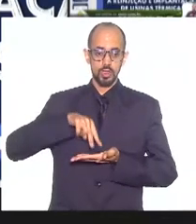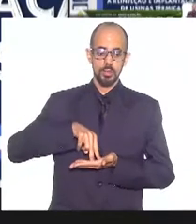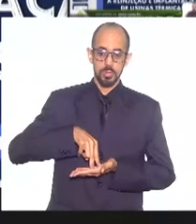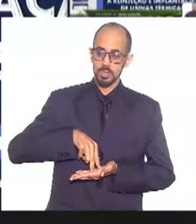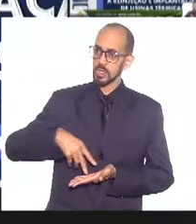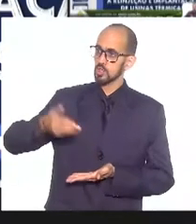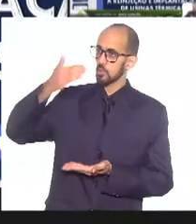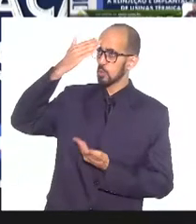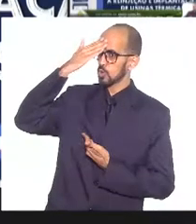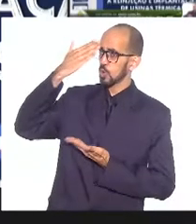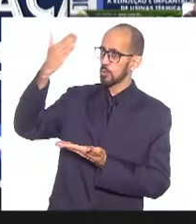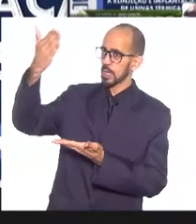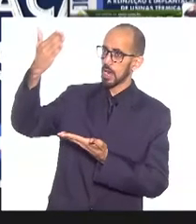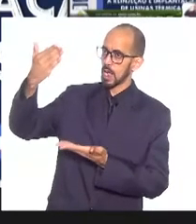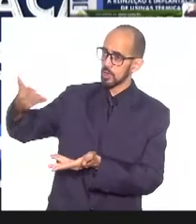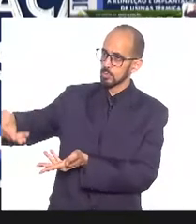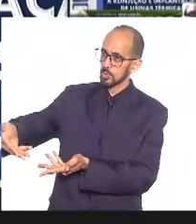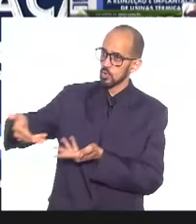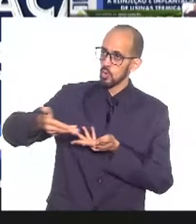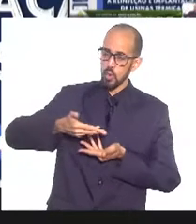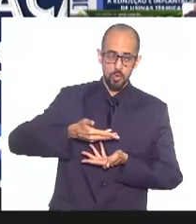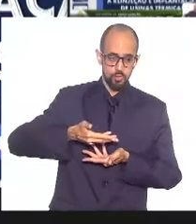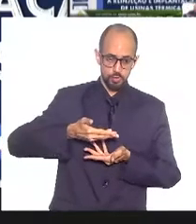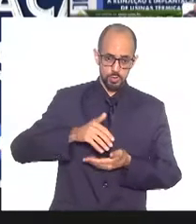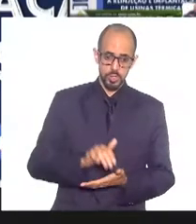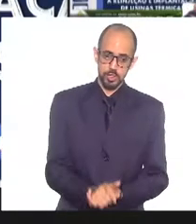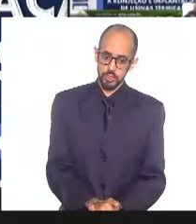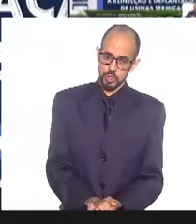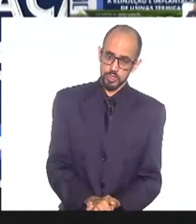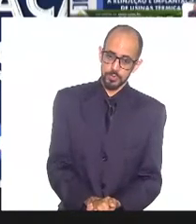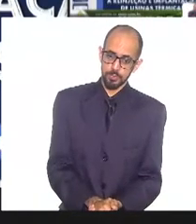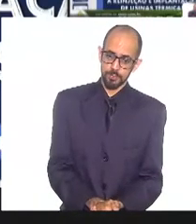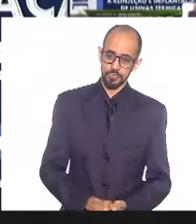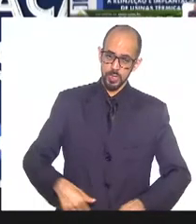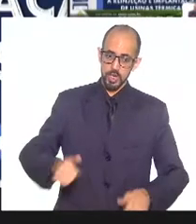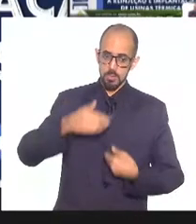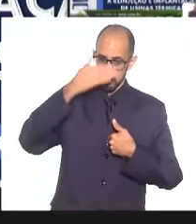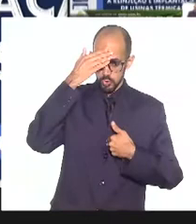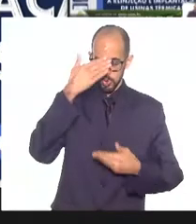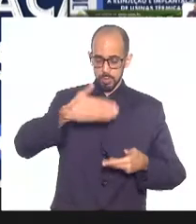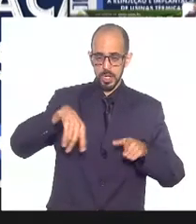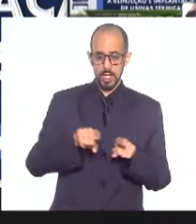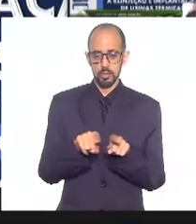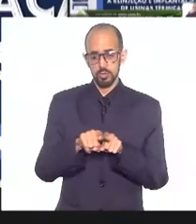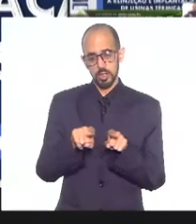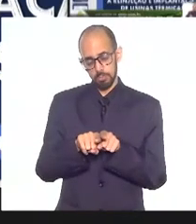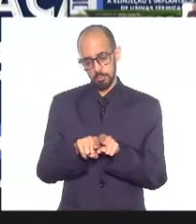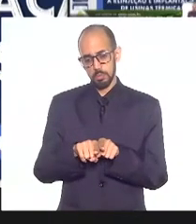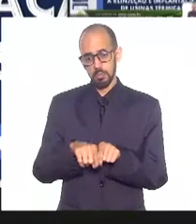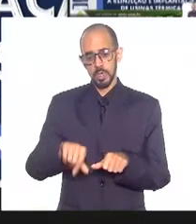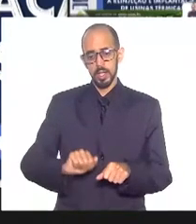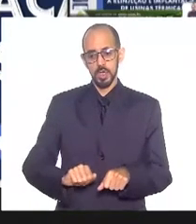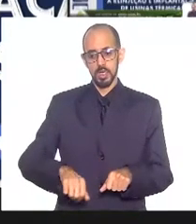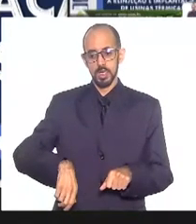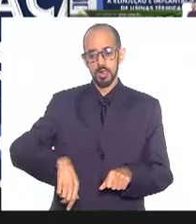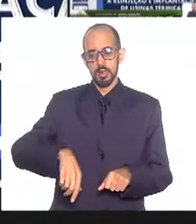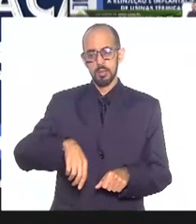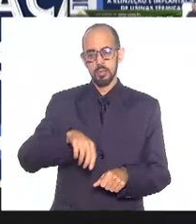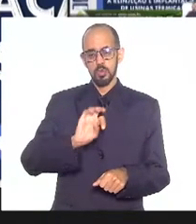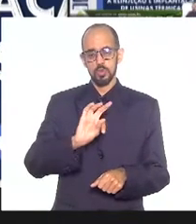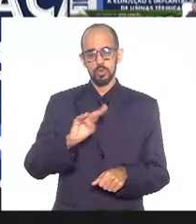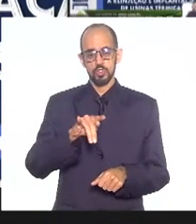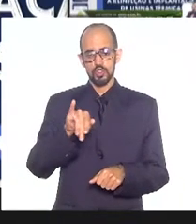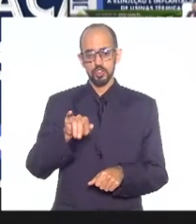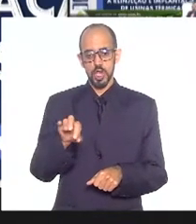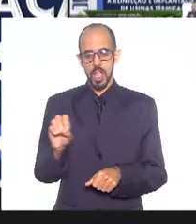obrigado pelo convite, obrigado aí pela presença do presidente da Genersa, o Thiago Mohamed, representante